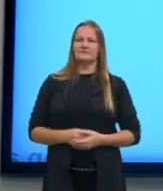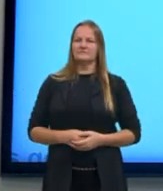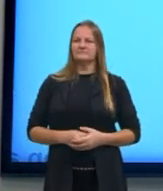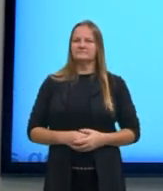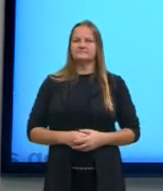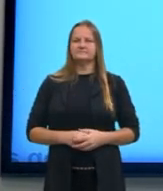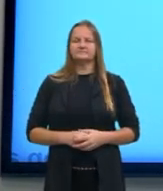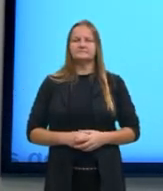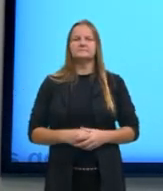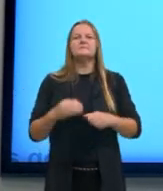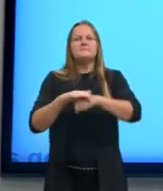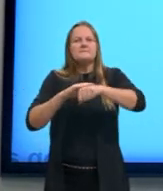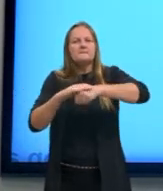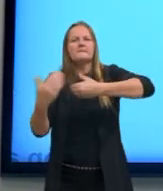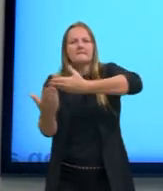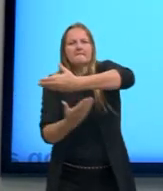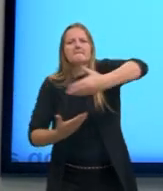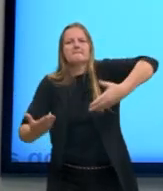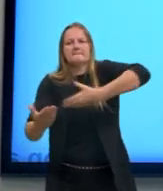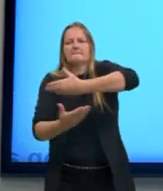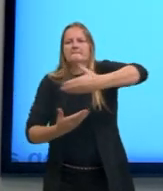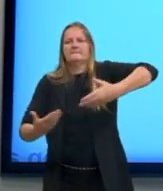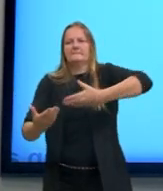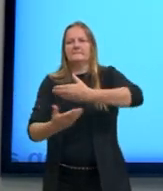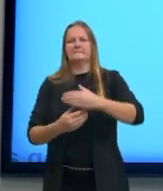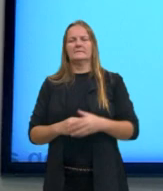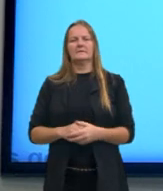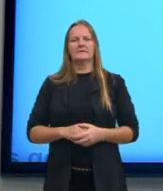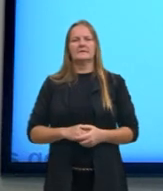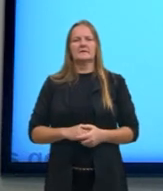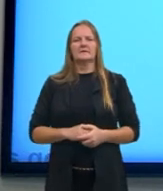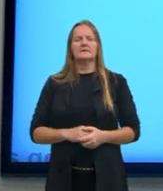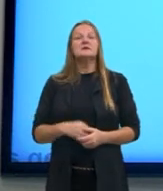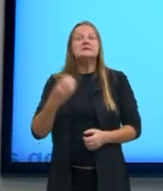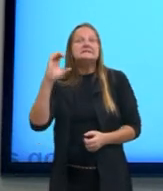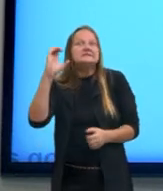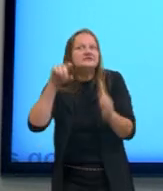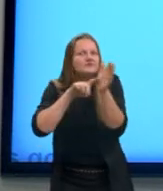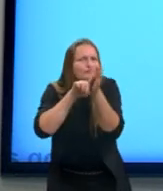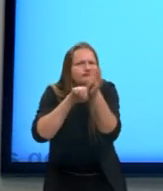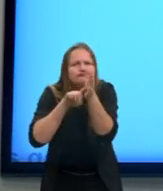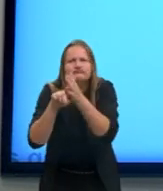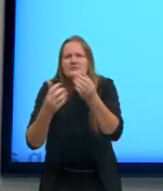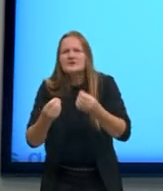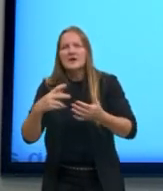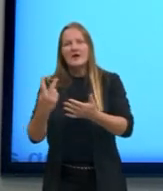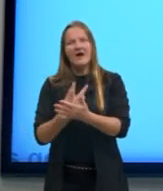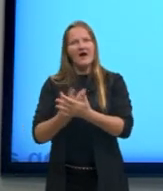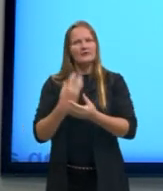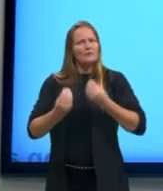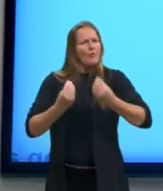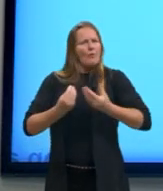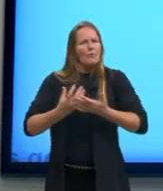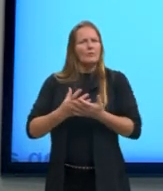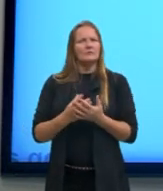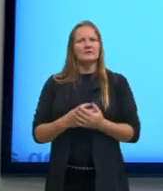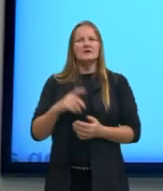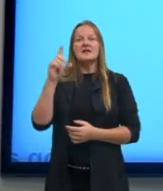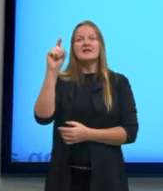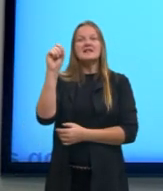aceitável da gente conversar porém falando científicamente está errado a gente falar